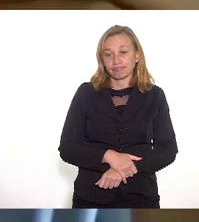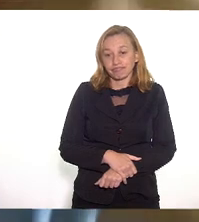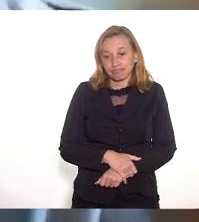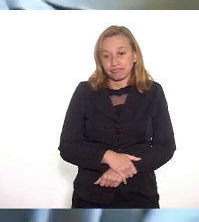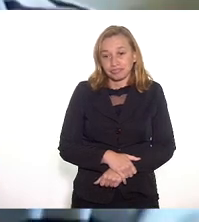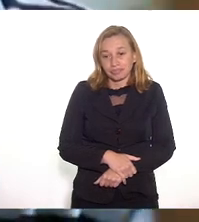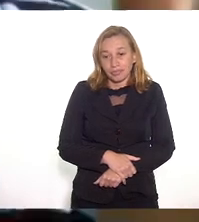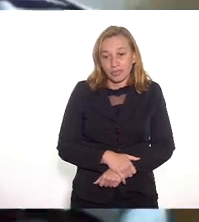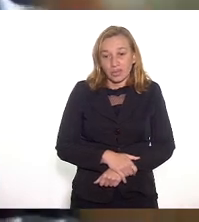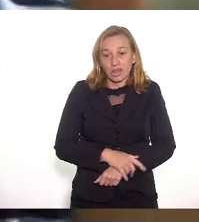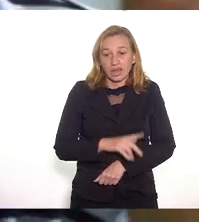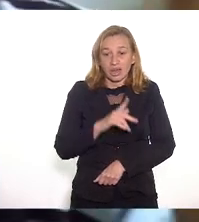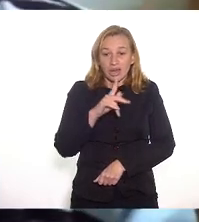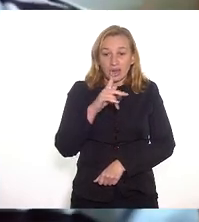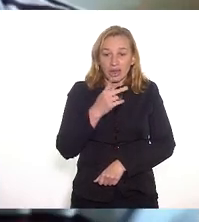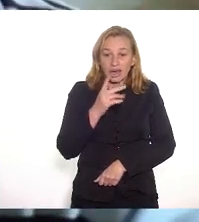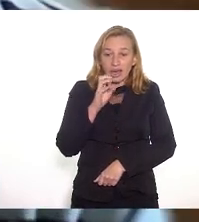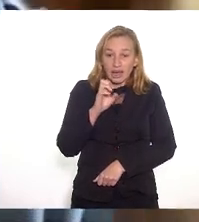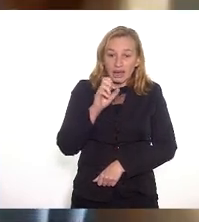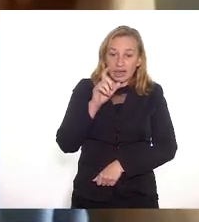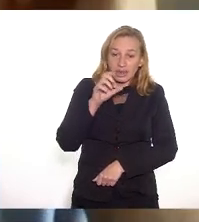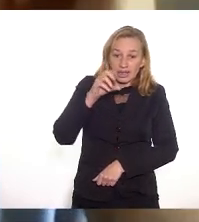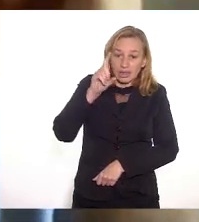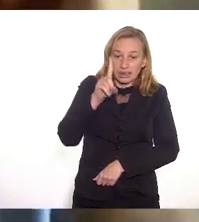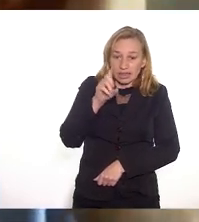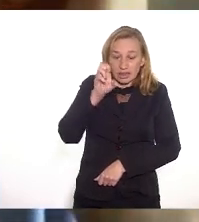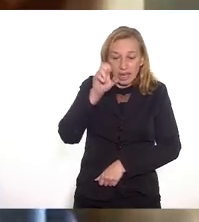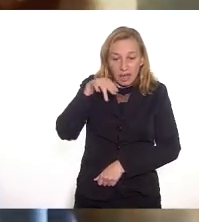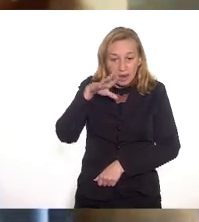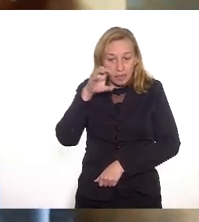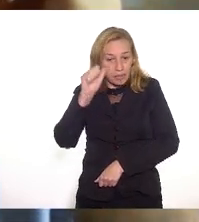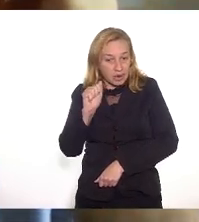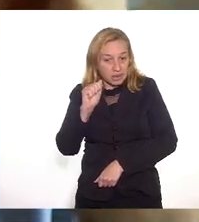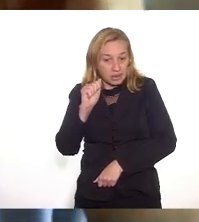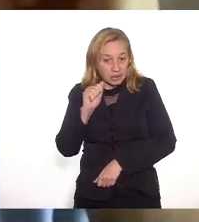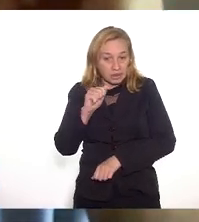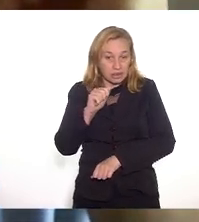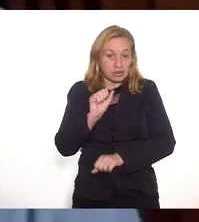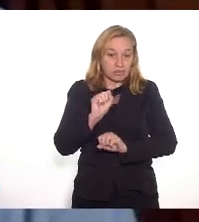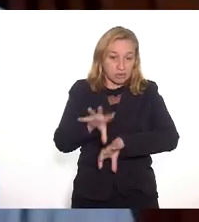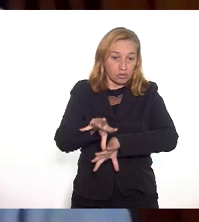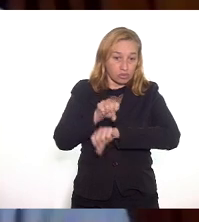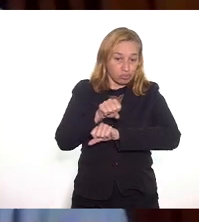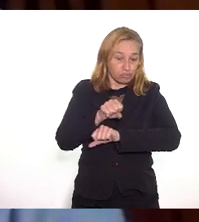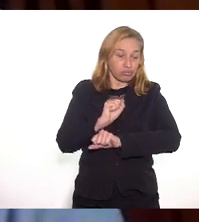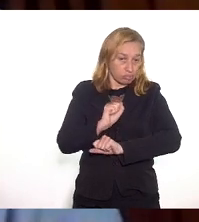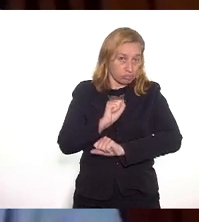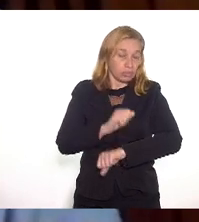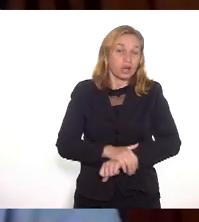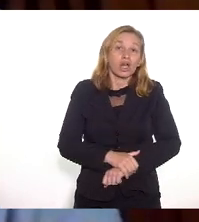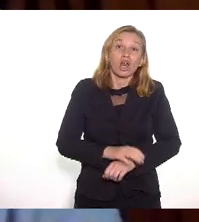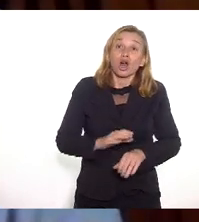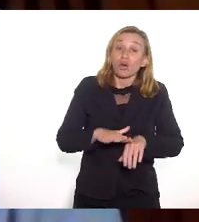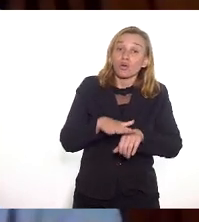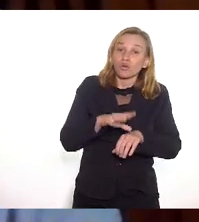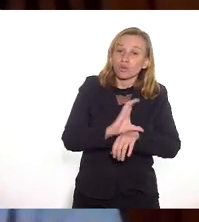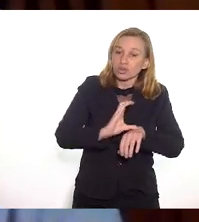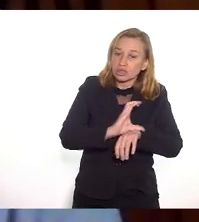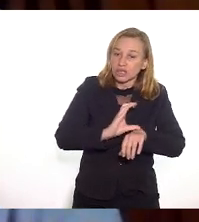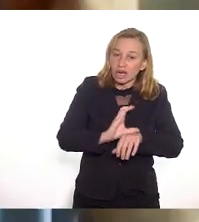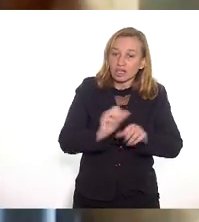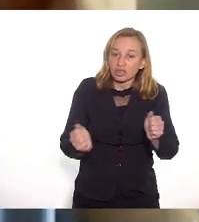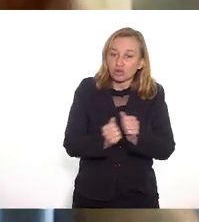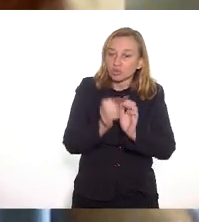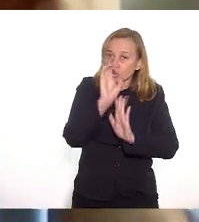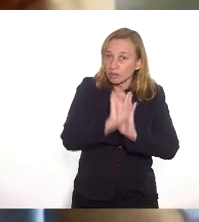ou infecto-contagiosas, enfim. Entendeu, deputado Márcio? E aí a constitucionalidade com emenda